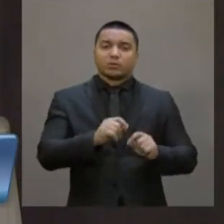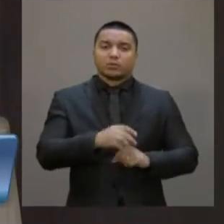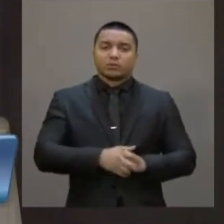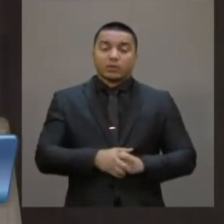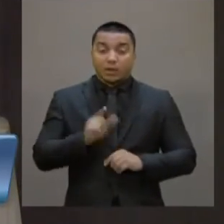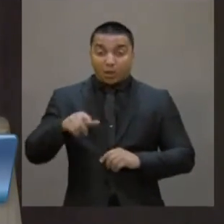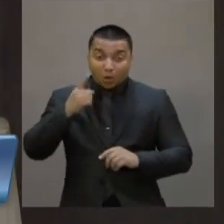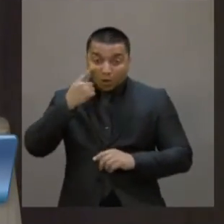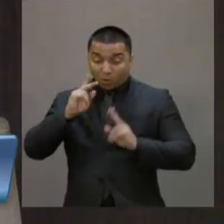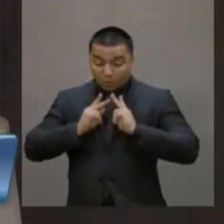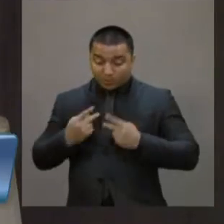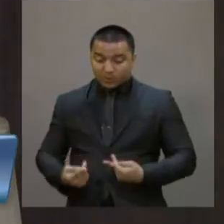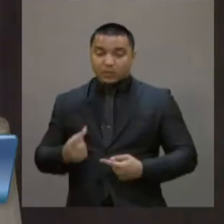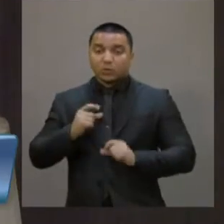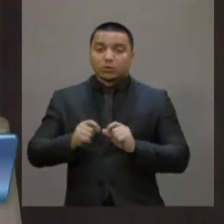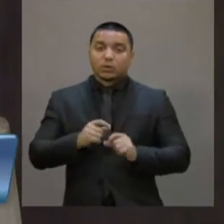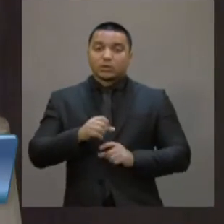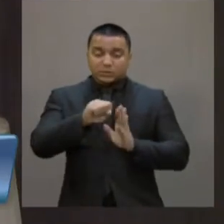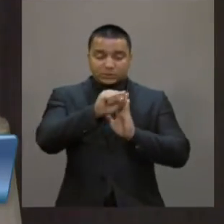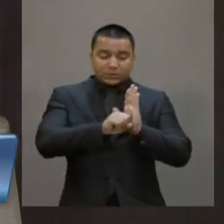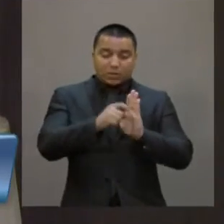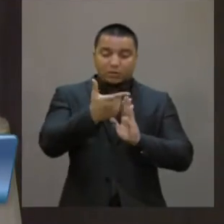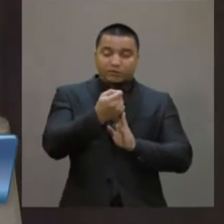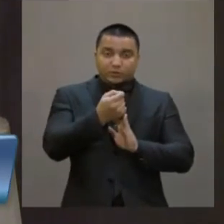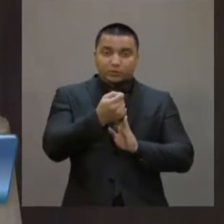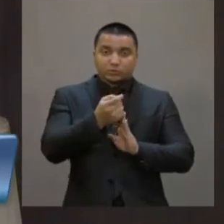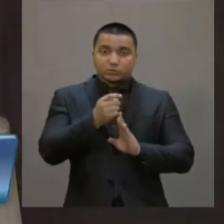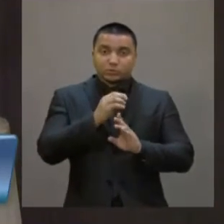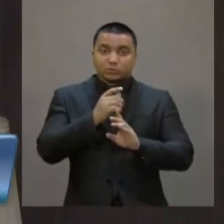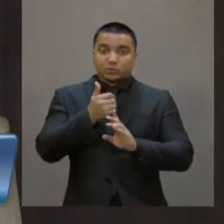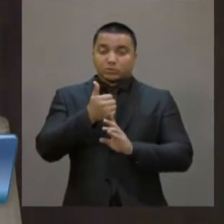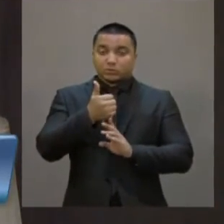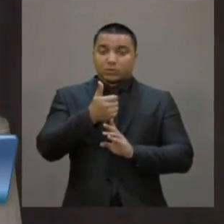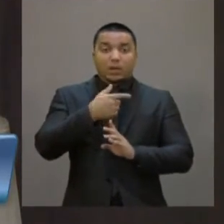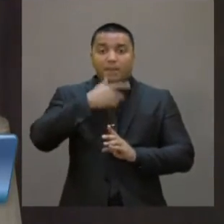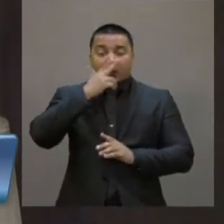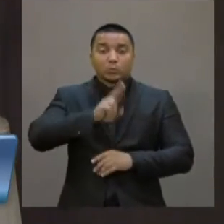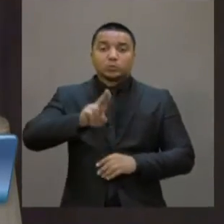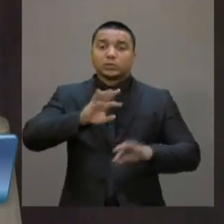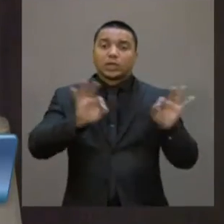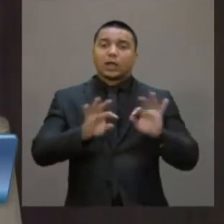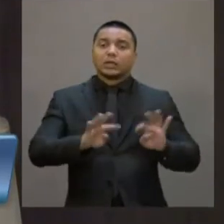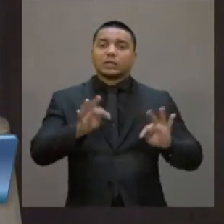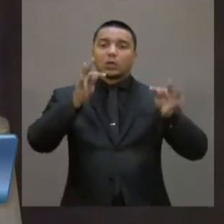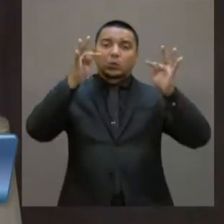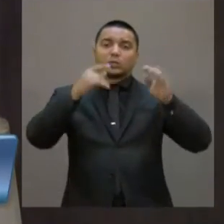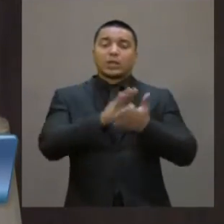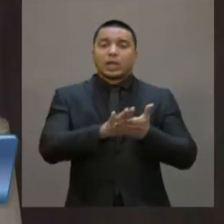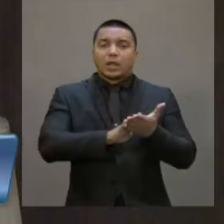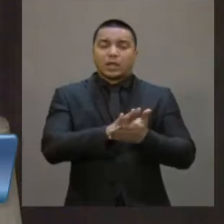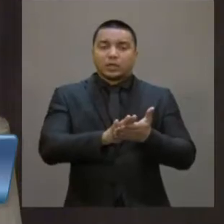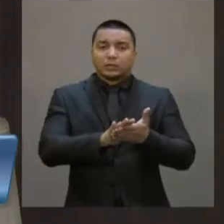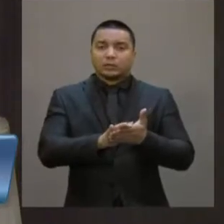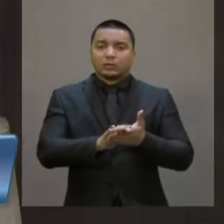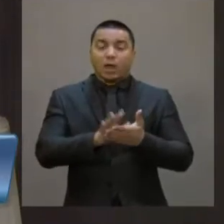a humanidade viveu até a metade do século XX, portanto, tudo para trás, sem a utilização desse pacote tecnológico. E